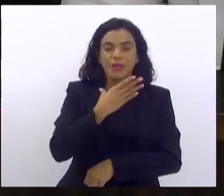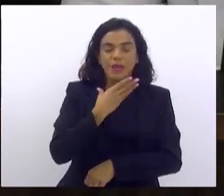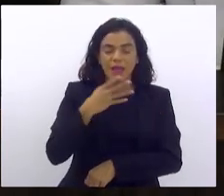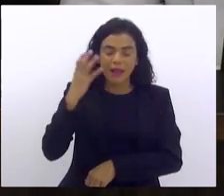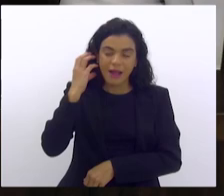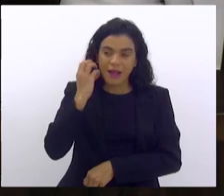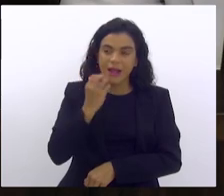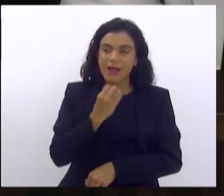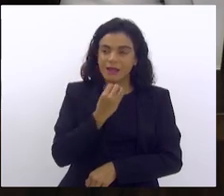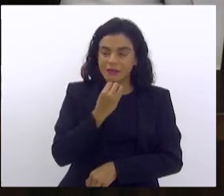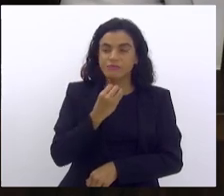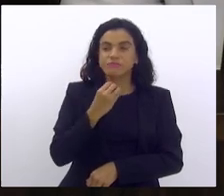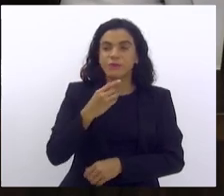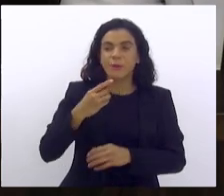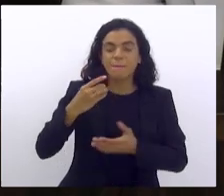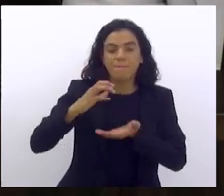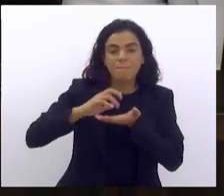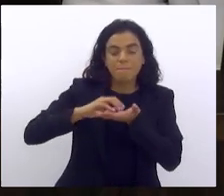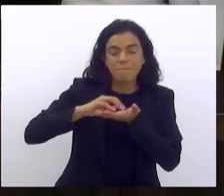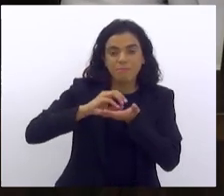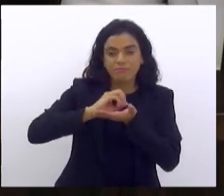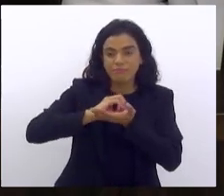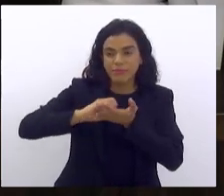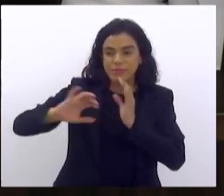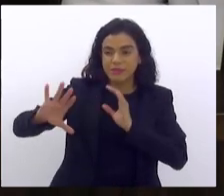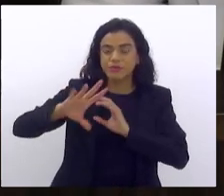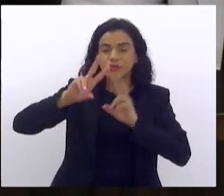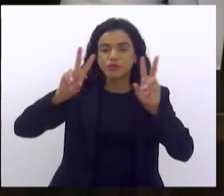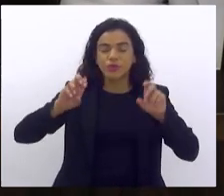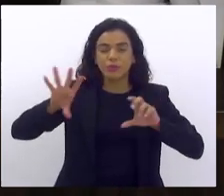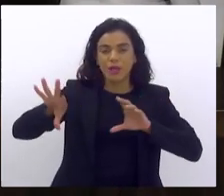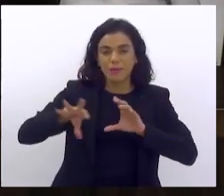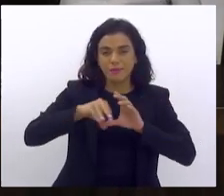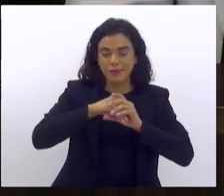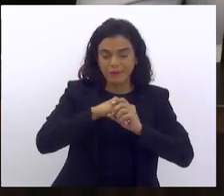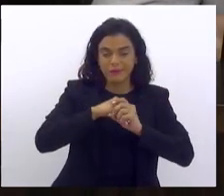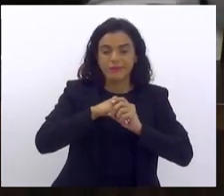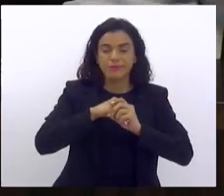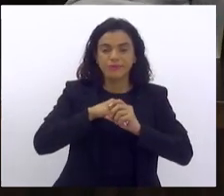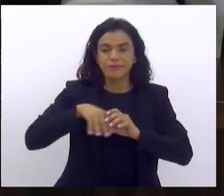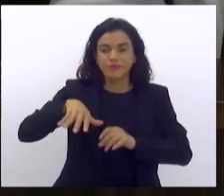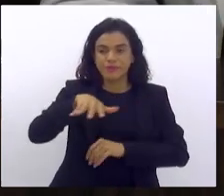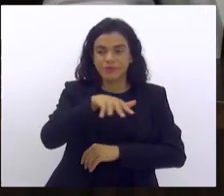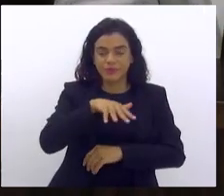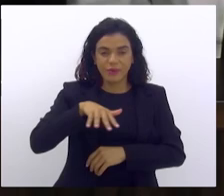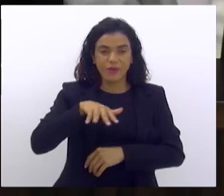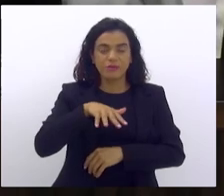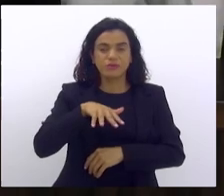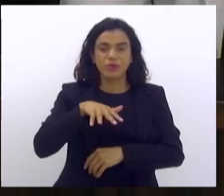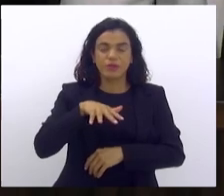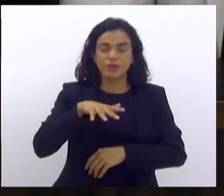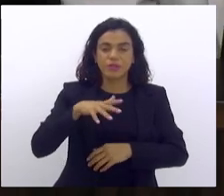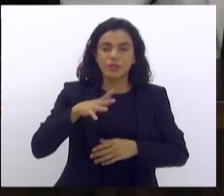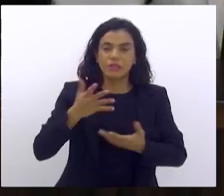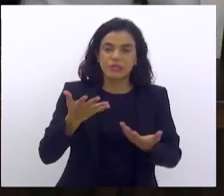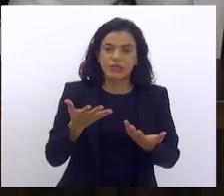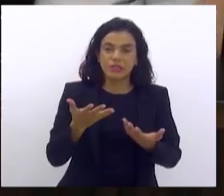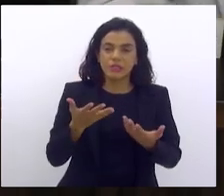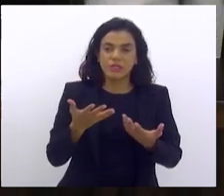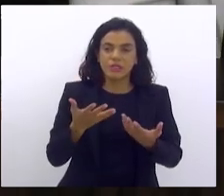Castro, envio de mensagem dispondo sobre a implantação da zona de processamentos